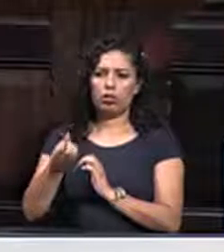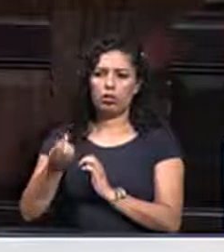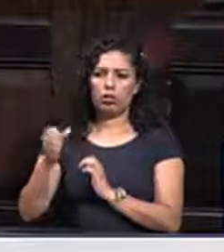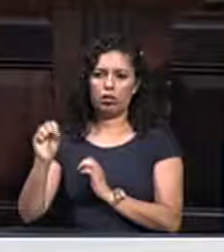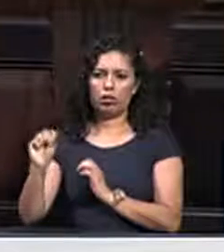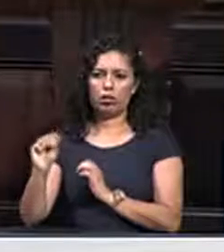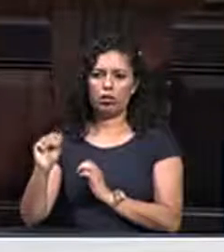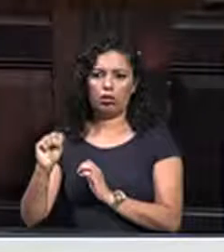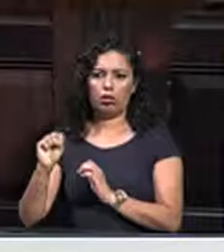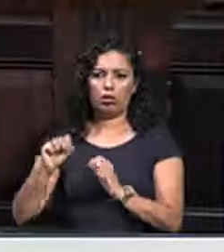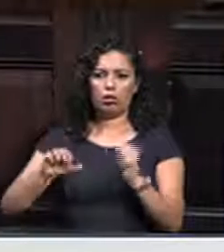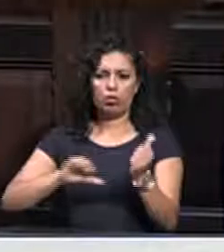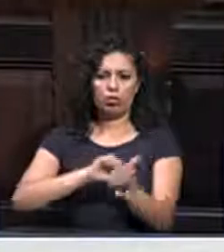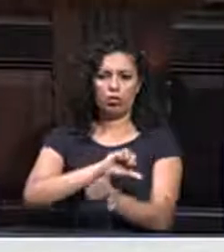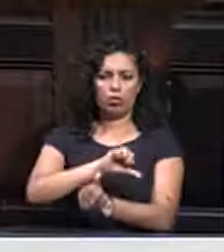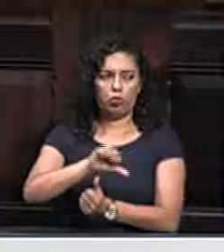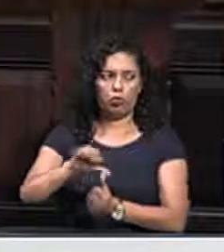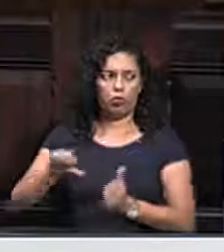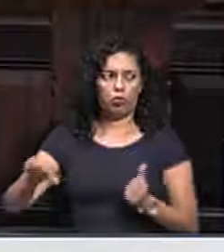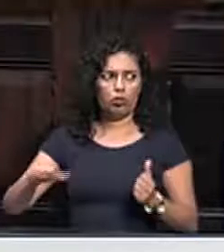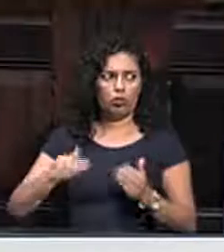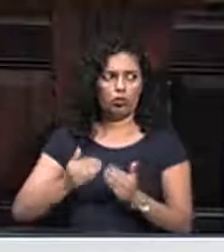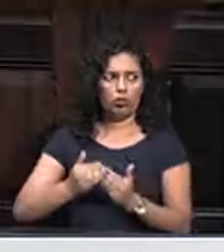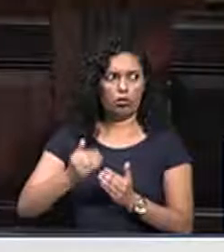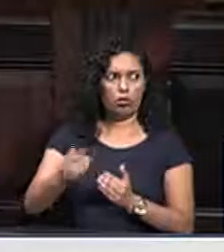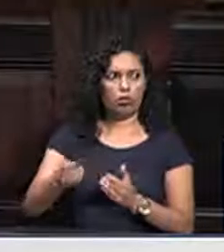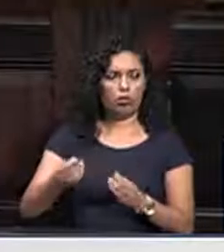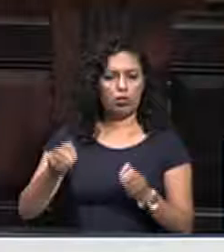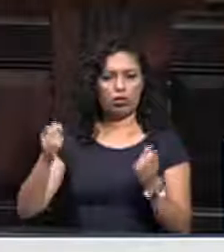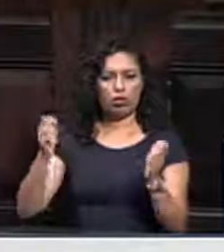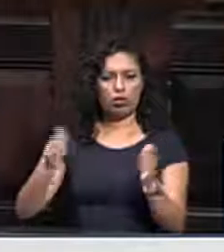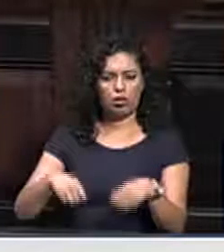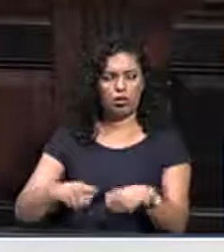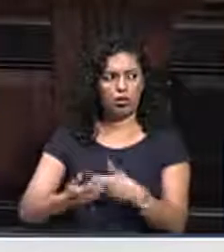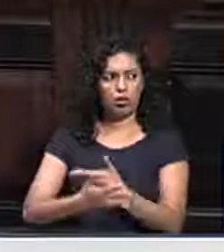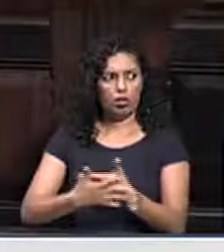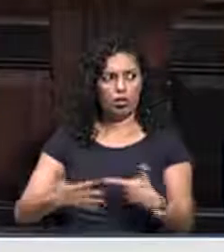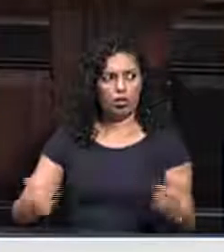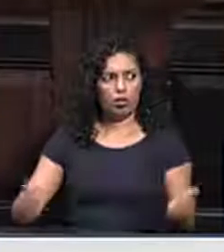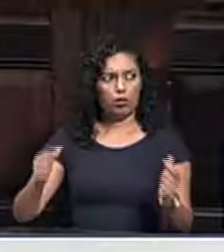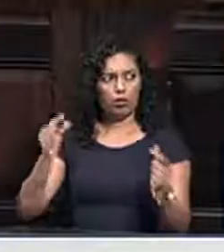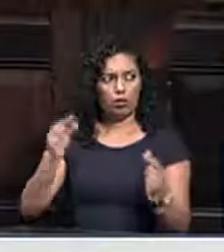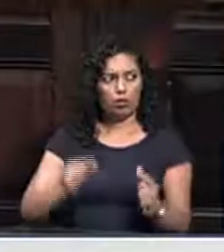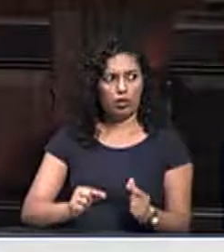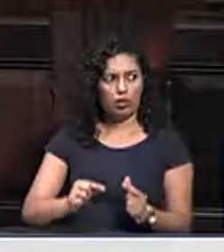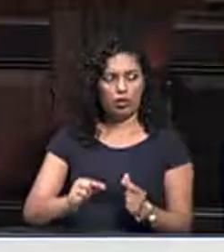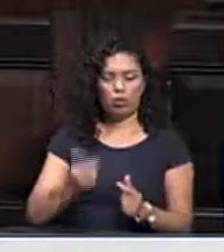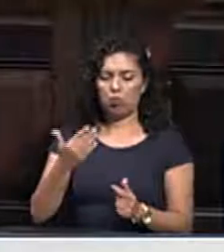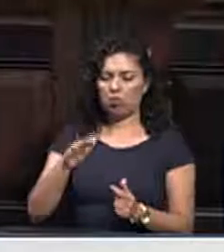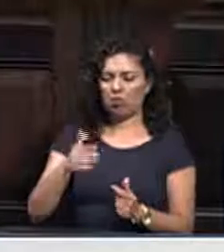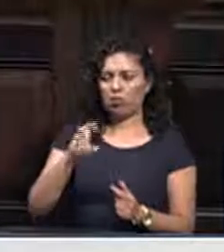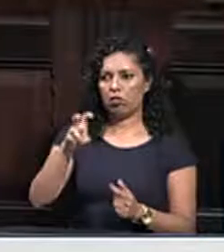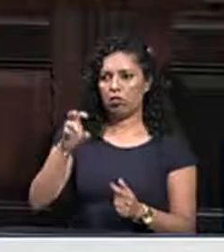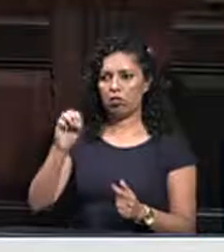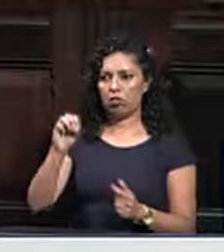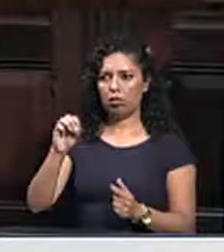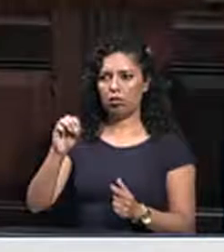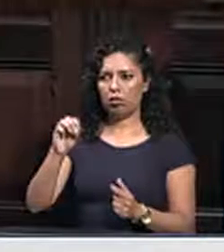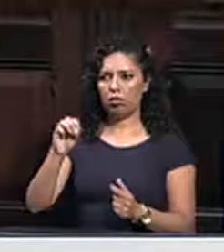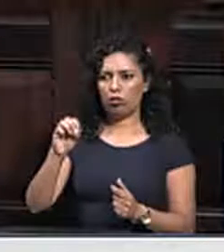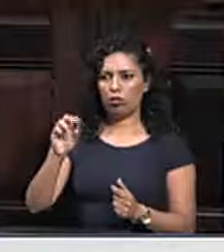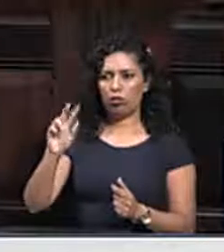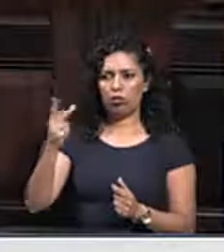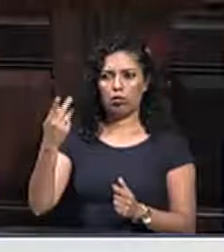4473/2018 passa a autorizar pequenos empreendimentos de até 50 hectares, mas ignora o fato de